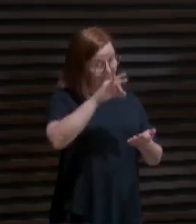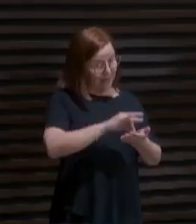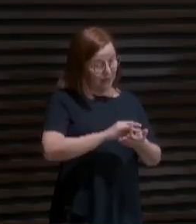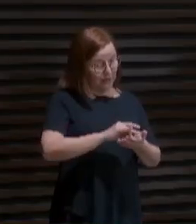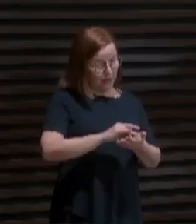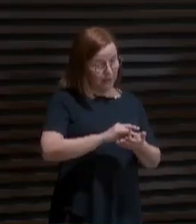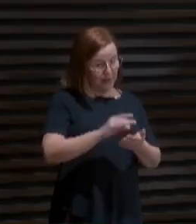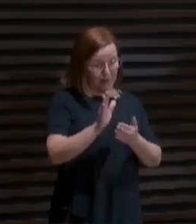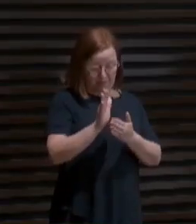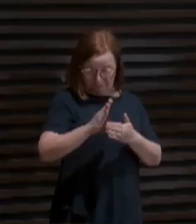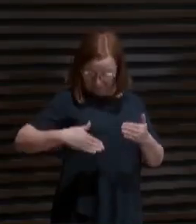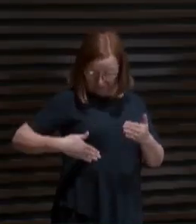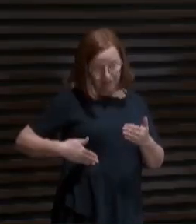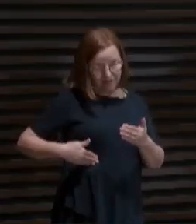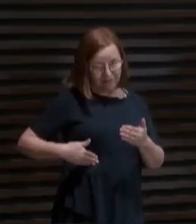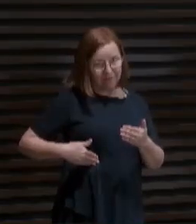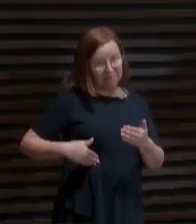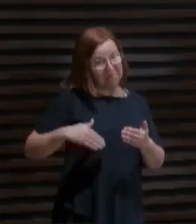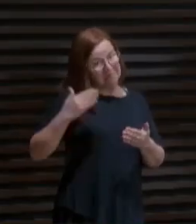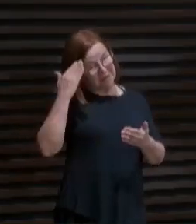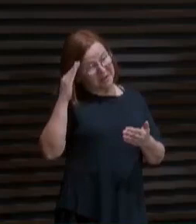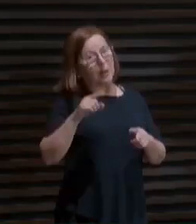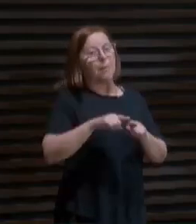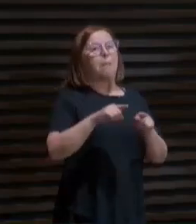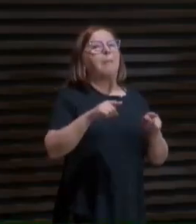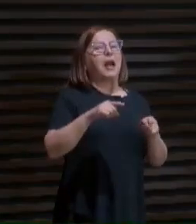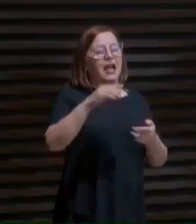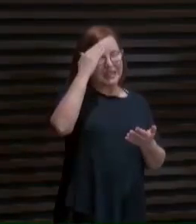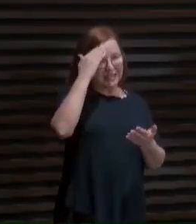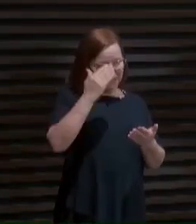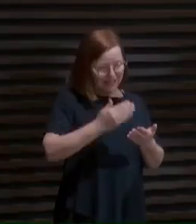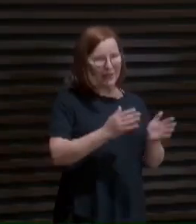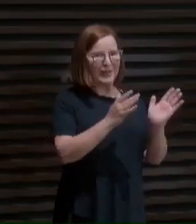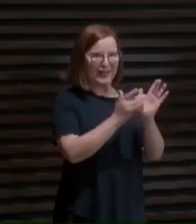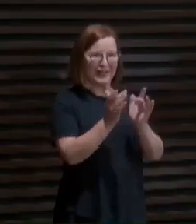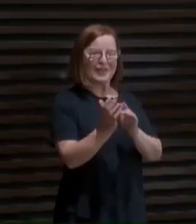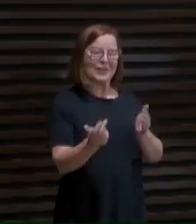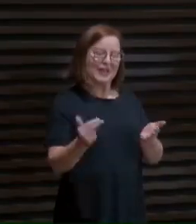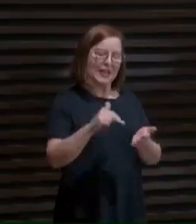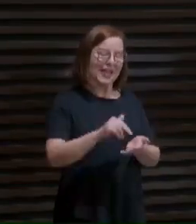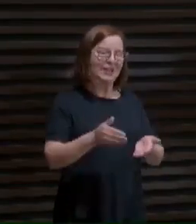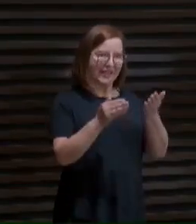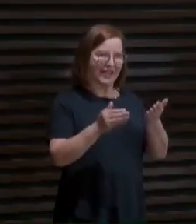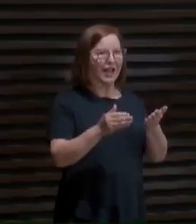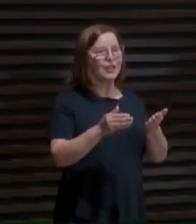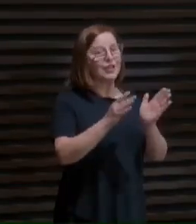Mas ele finalmente soube que Jesus havia ressuscitado e que ele era o Senhor.